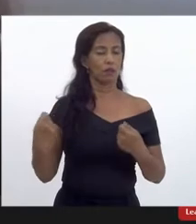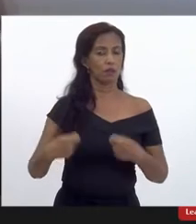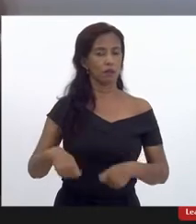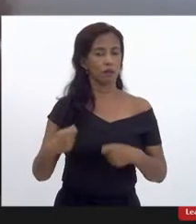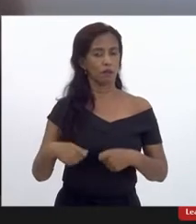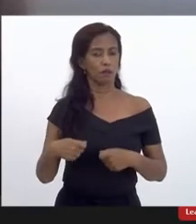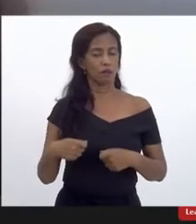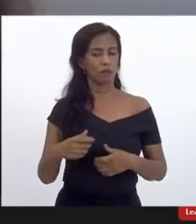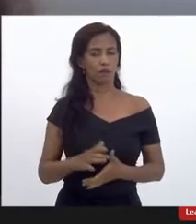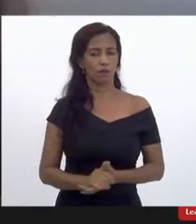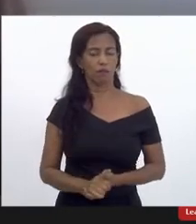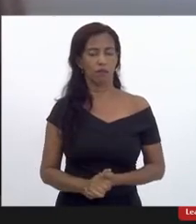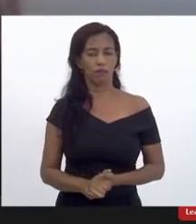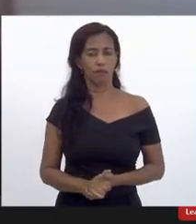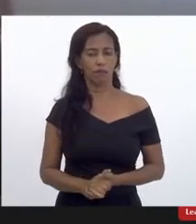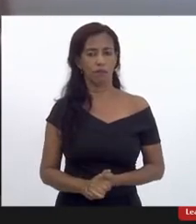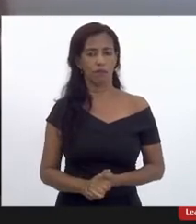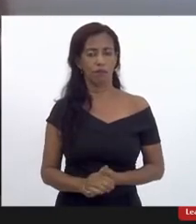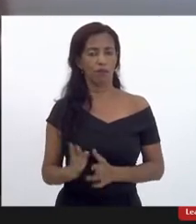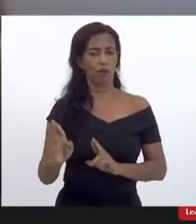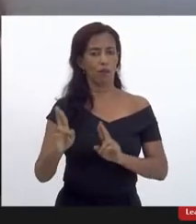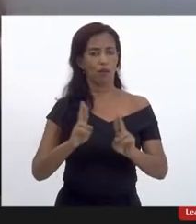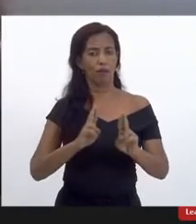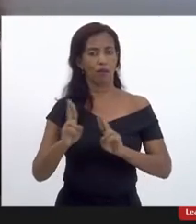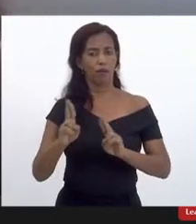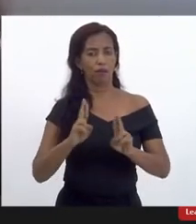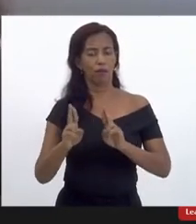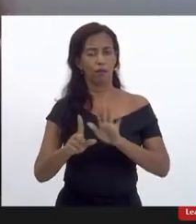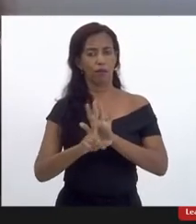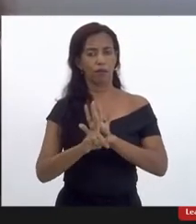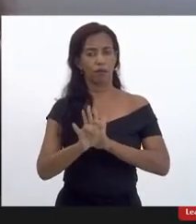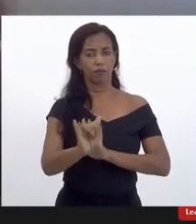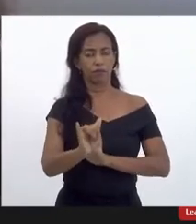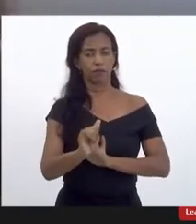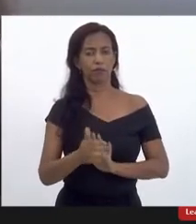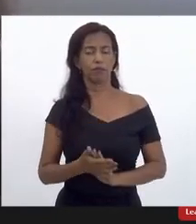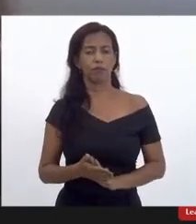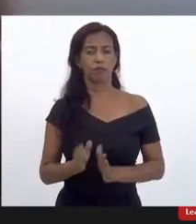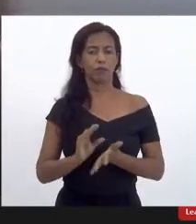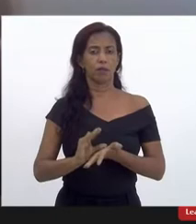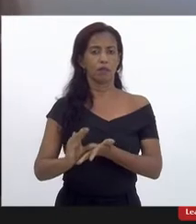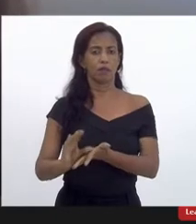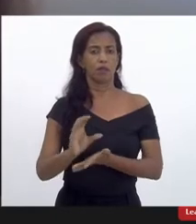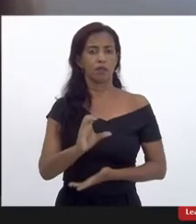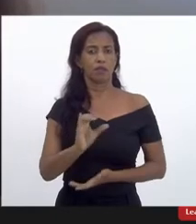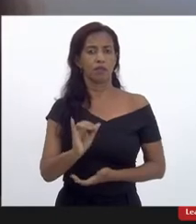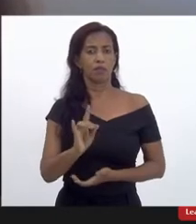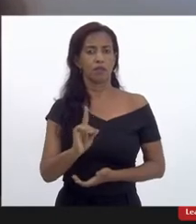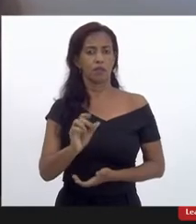uma atualização é com relação à lei da verba CIDES.